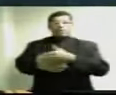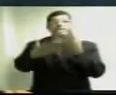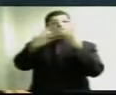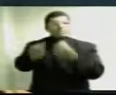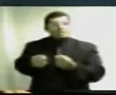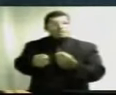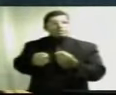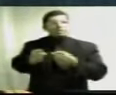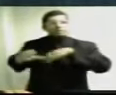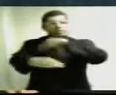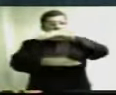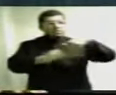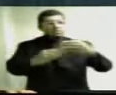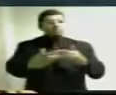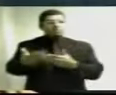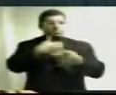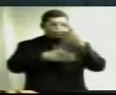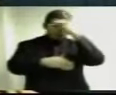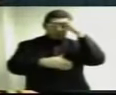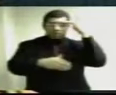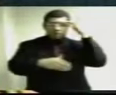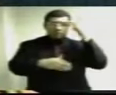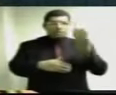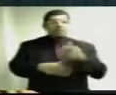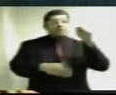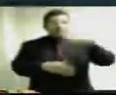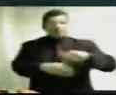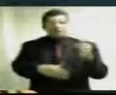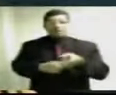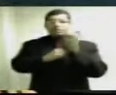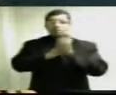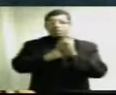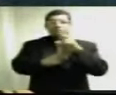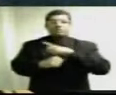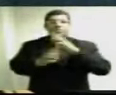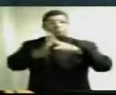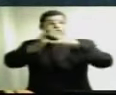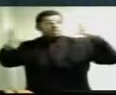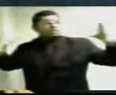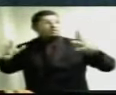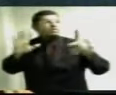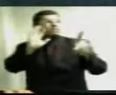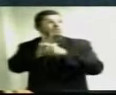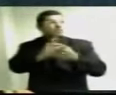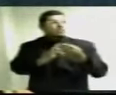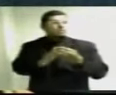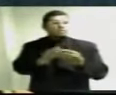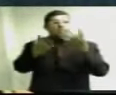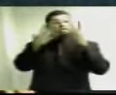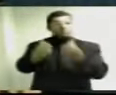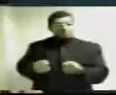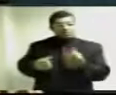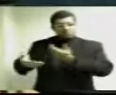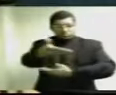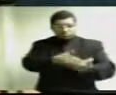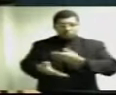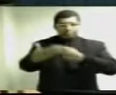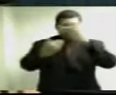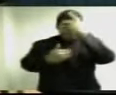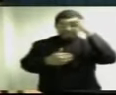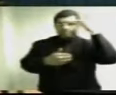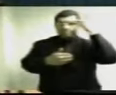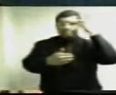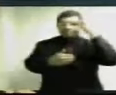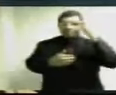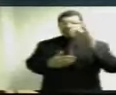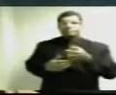permitam circular no meio da população, e aqui nesta casa tem uma grande maioria que se permite circular no meio da